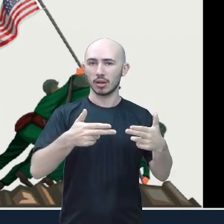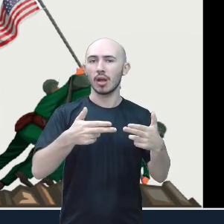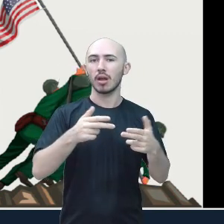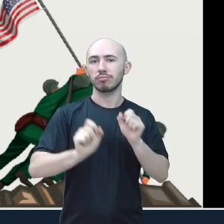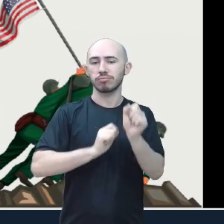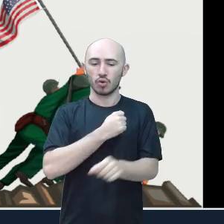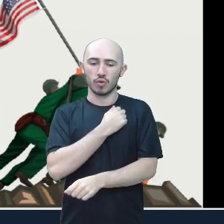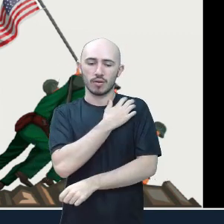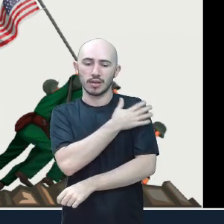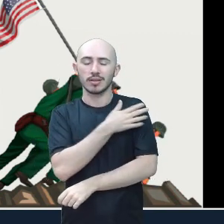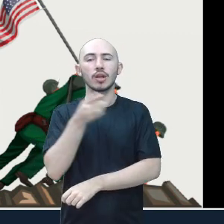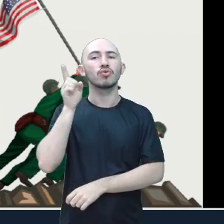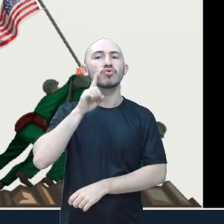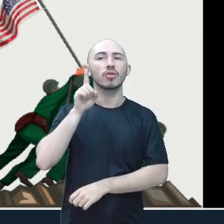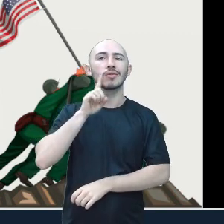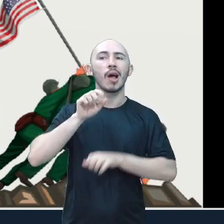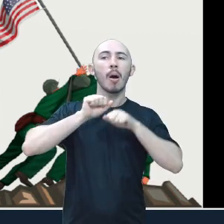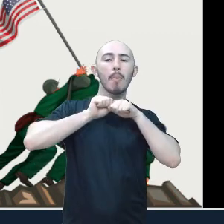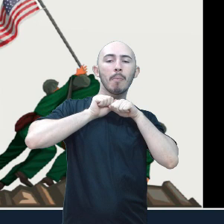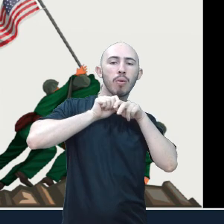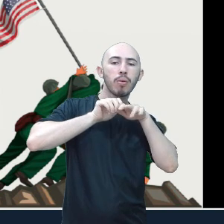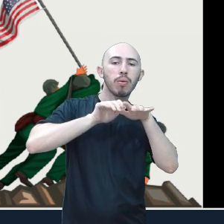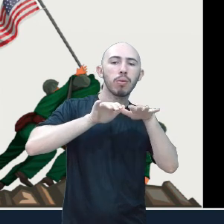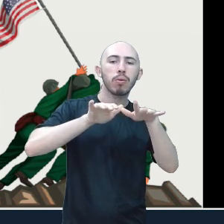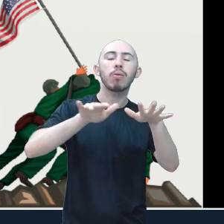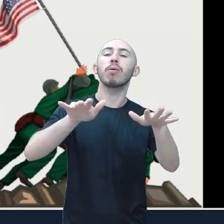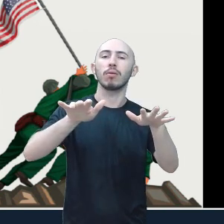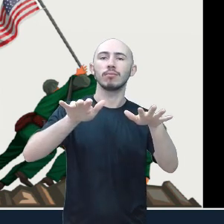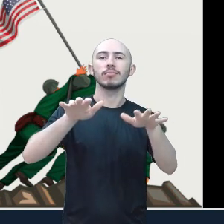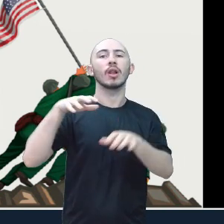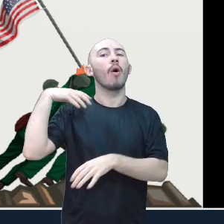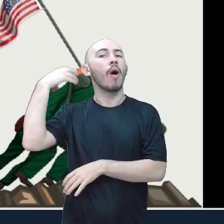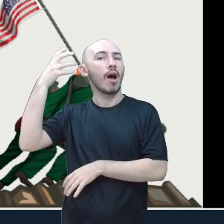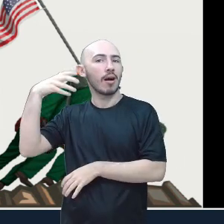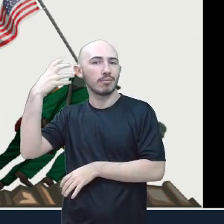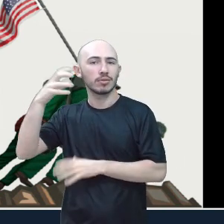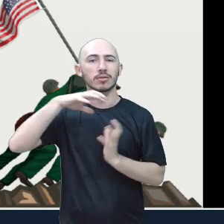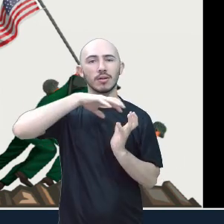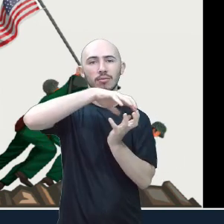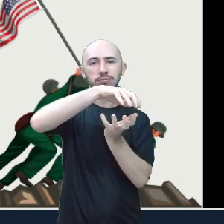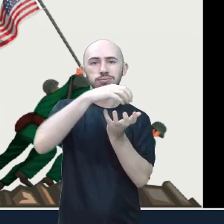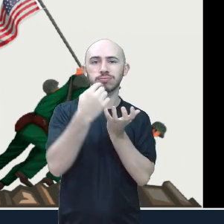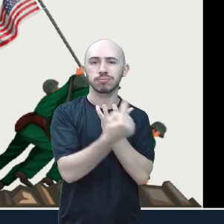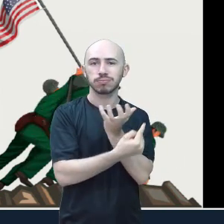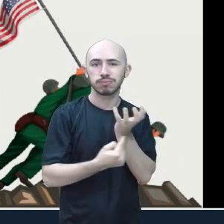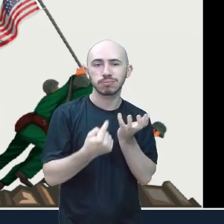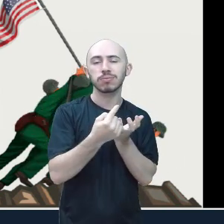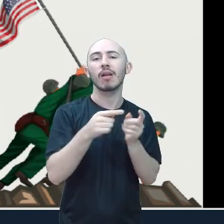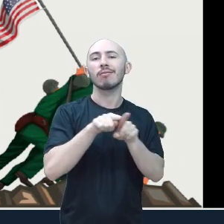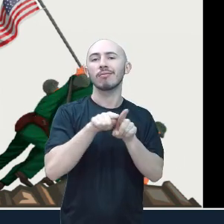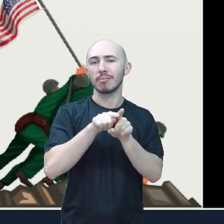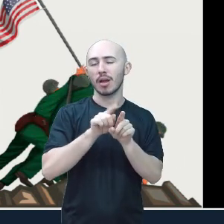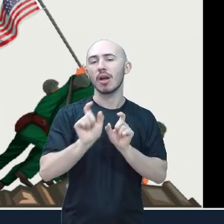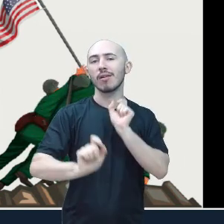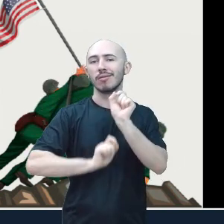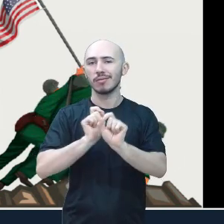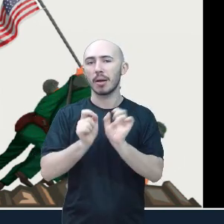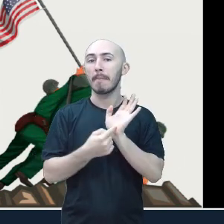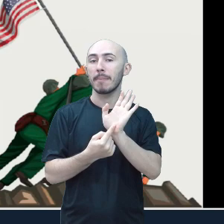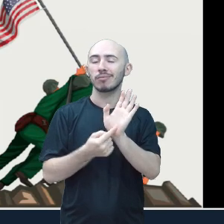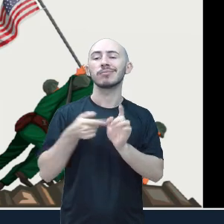transmissão, disseminando assim a popularidade da música ocidental. E assim que começou a influenciar a